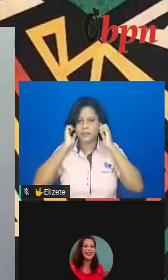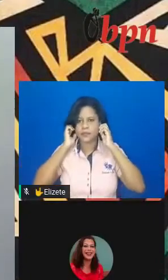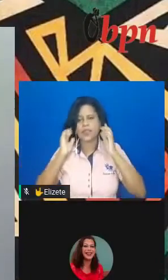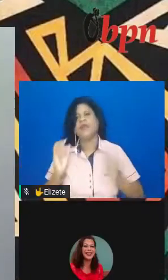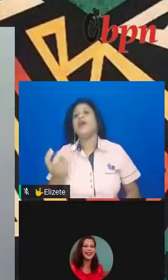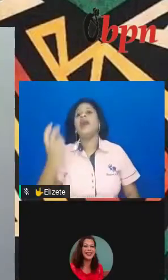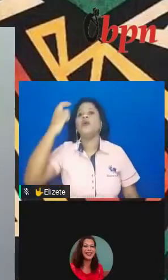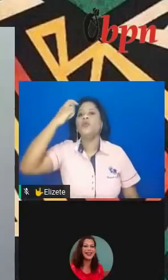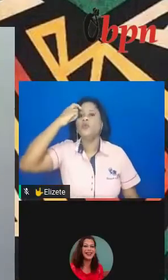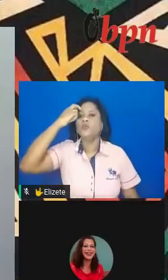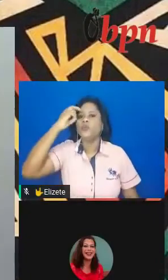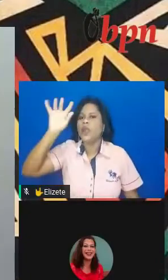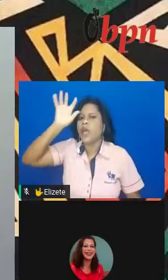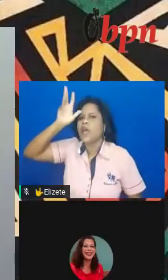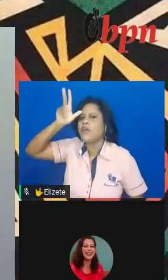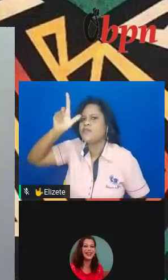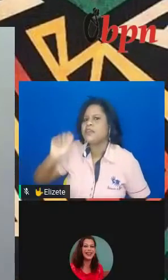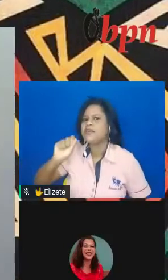também,